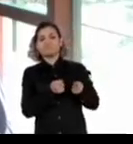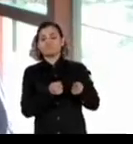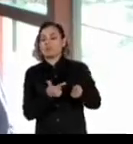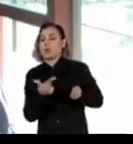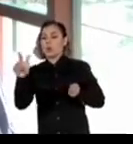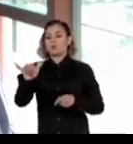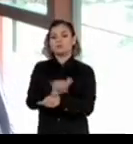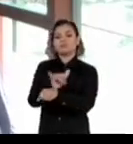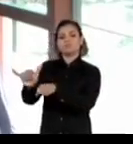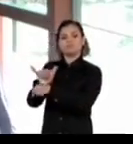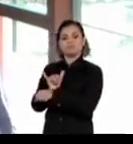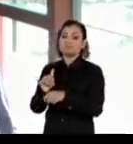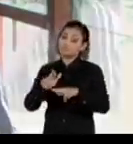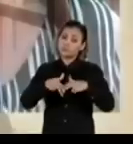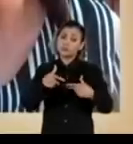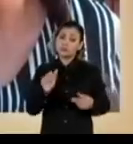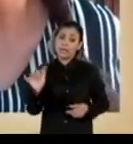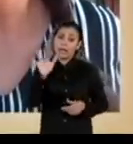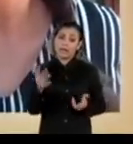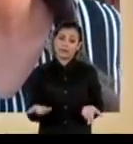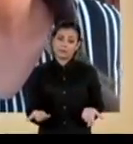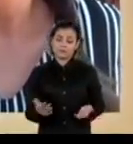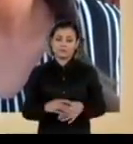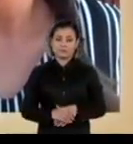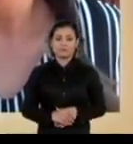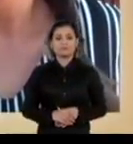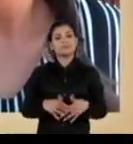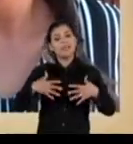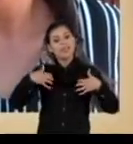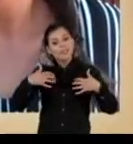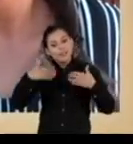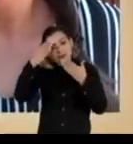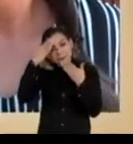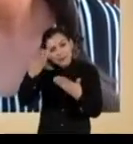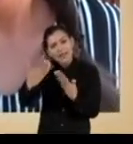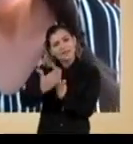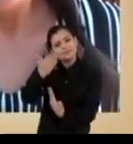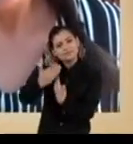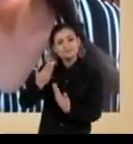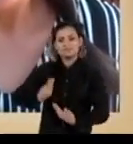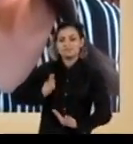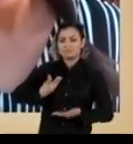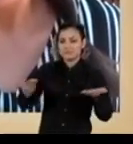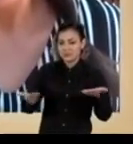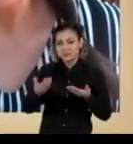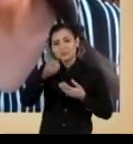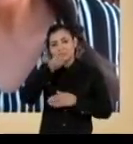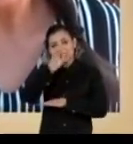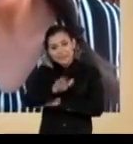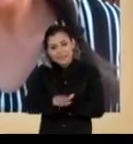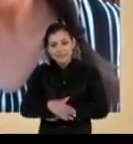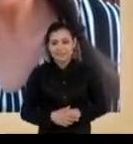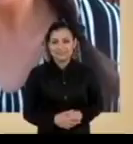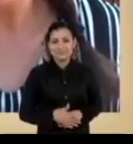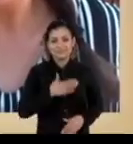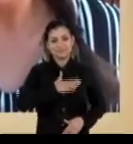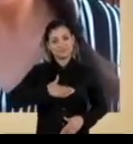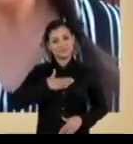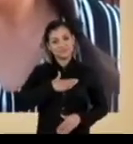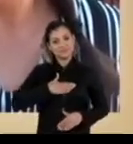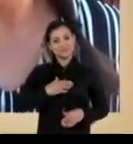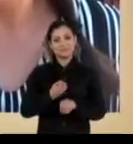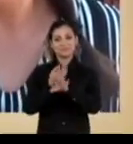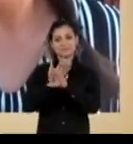preço subir. Ok. Professora Virgínia, é sempre uma alegria recebê-la. Muito obrigada pela sua participação. Boa tarde. E é um grande prazer falar com